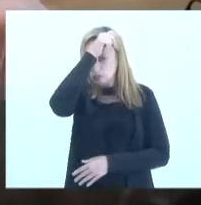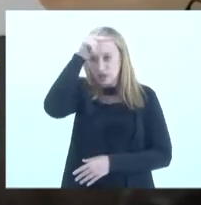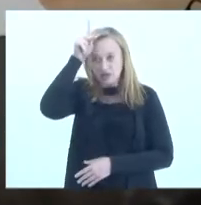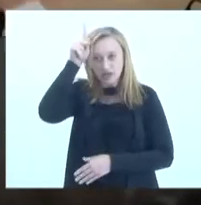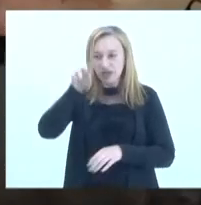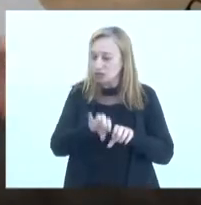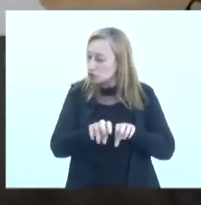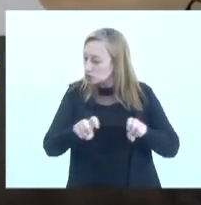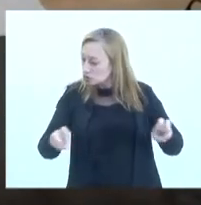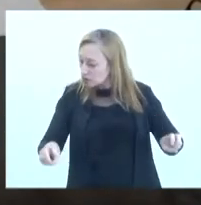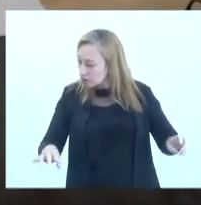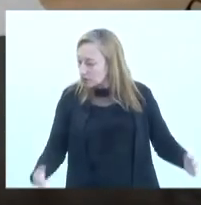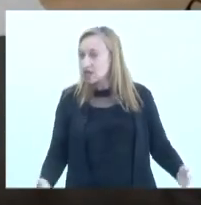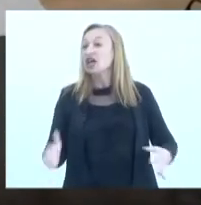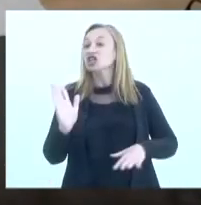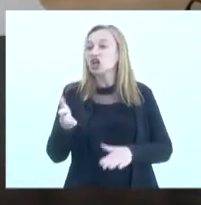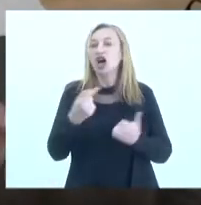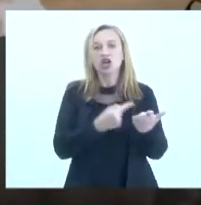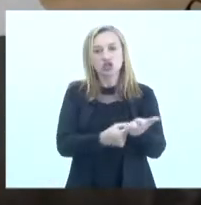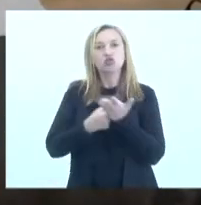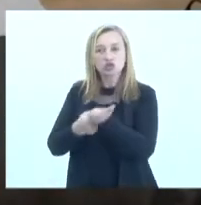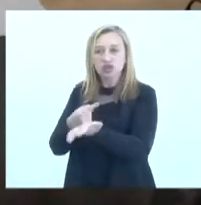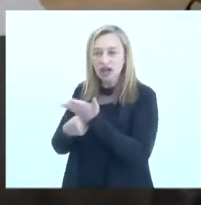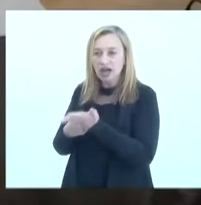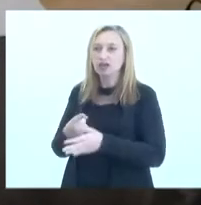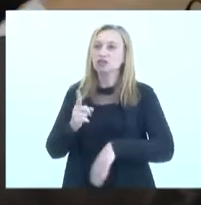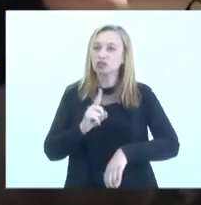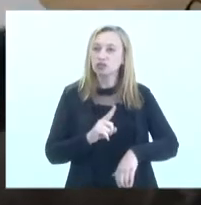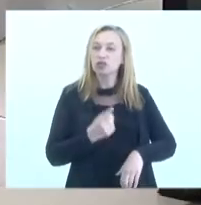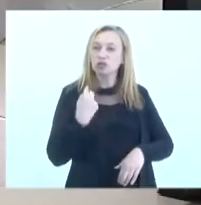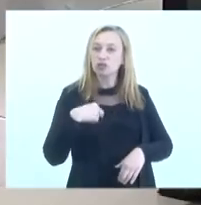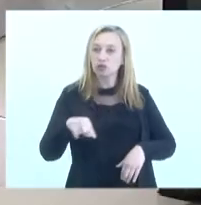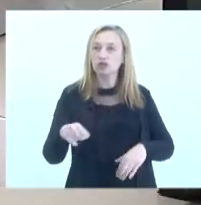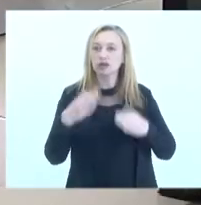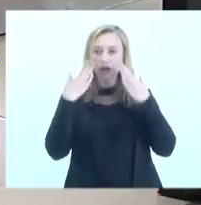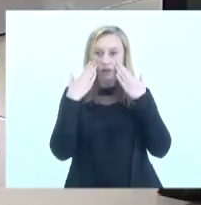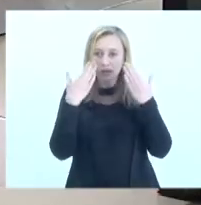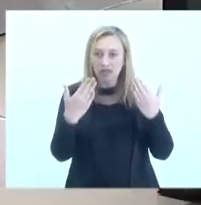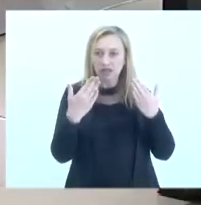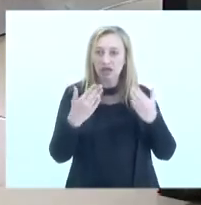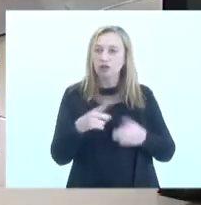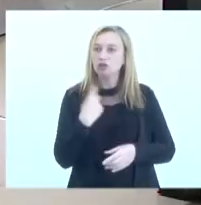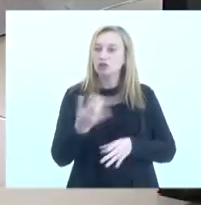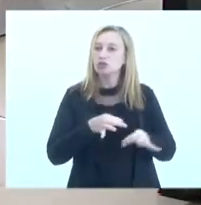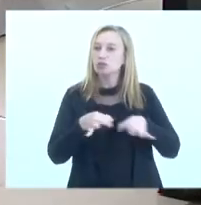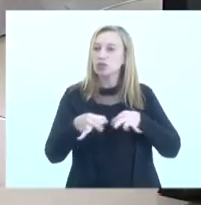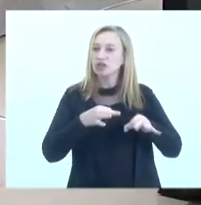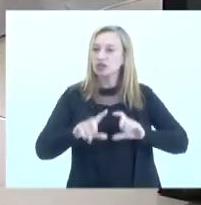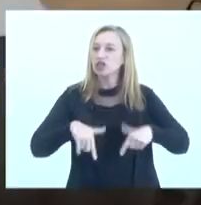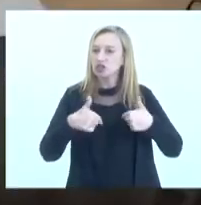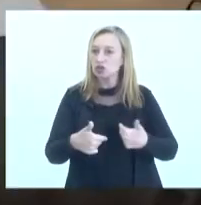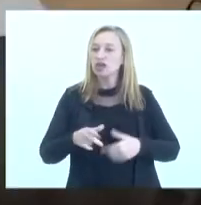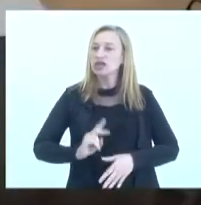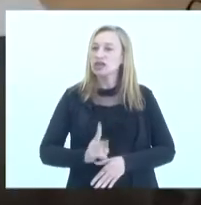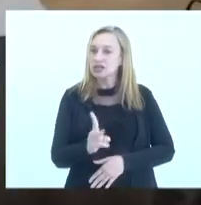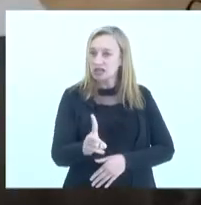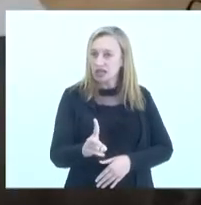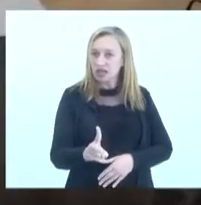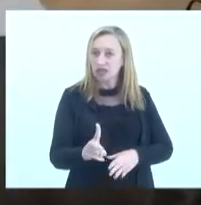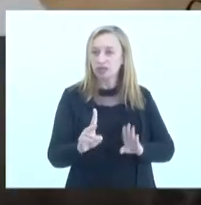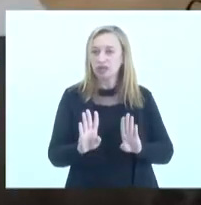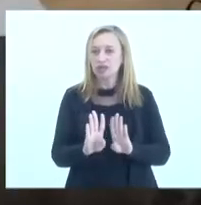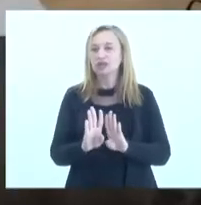já ajudaram a gente de alguma forma. Quando nós fomos lá apresentar o nosso plano de ação, eles sempre tiveram com as